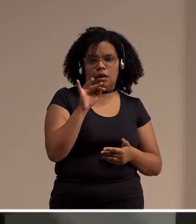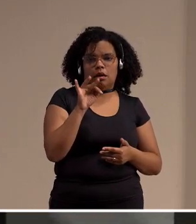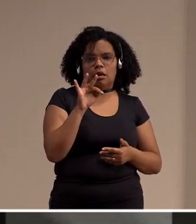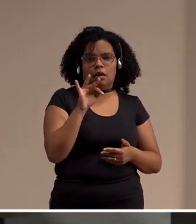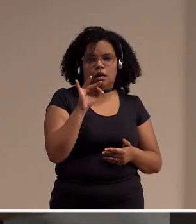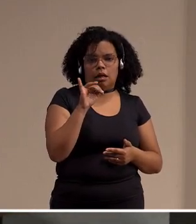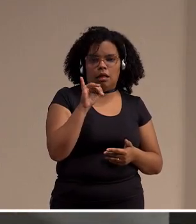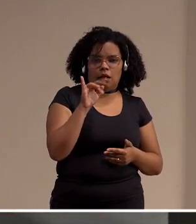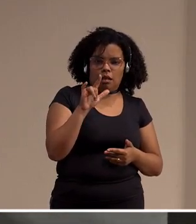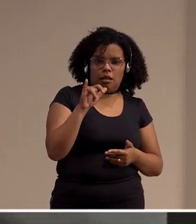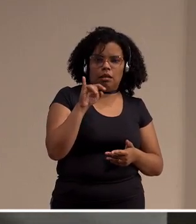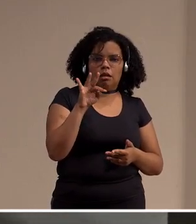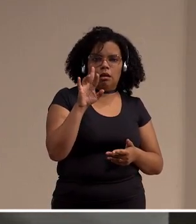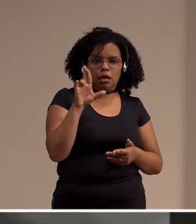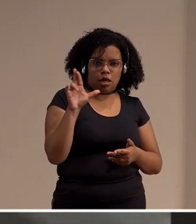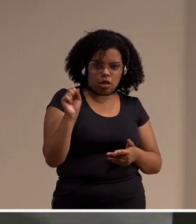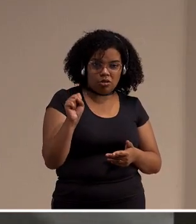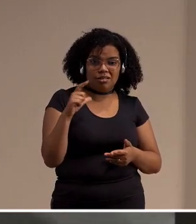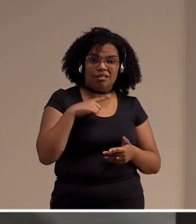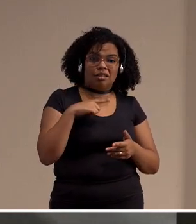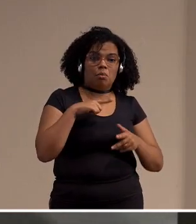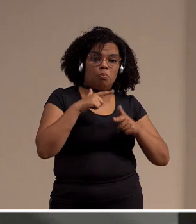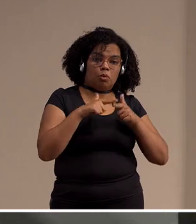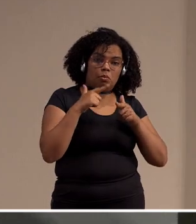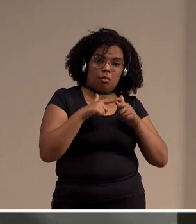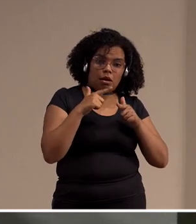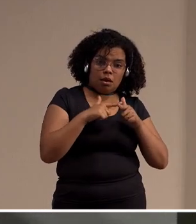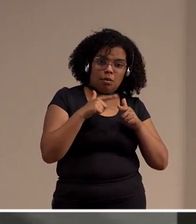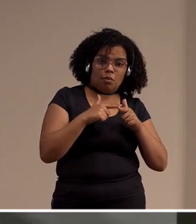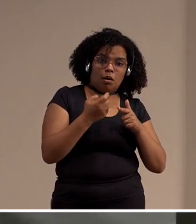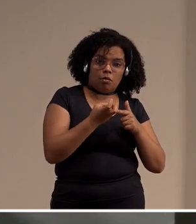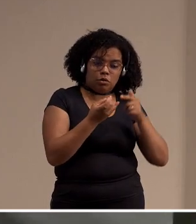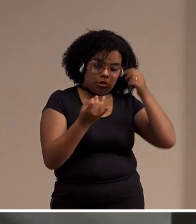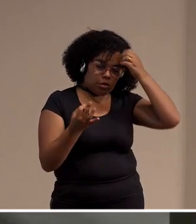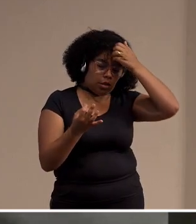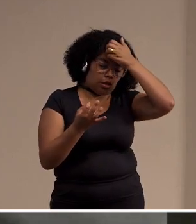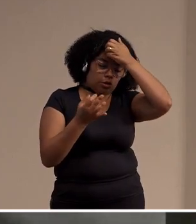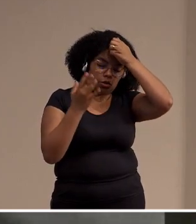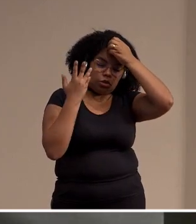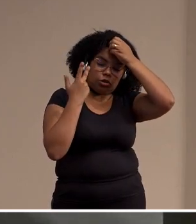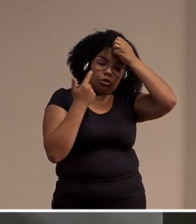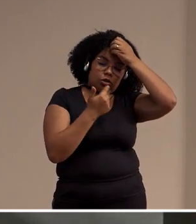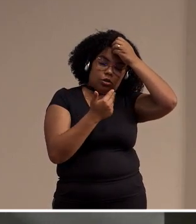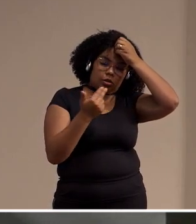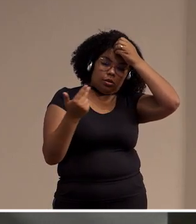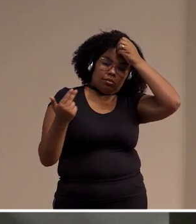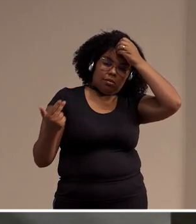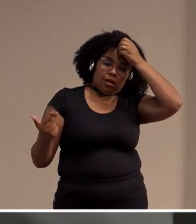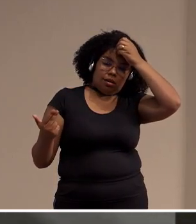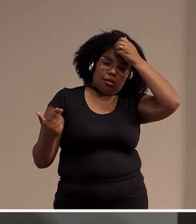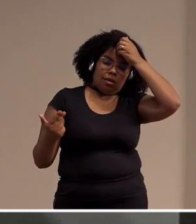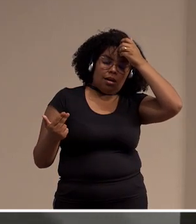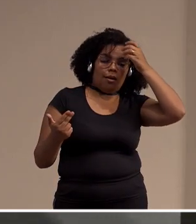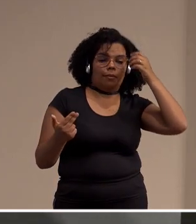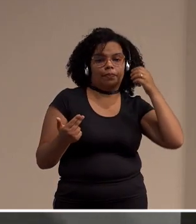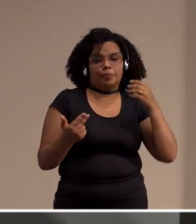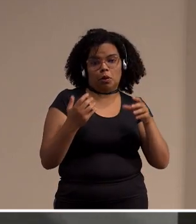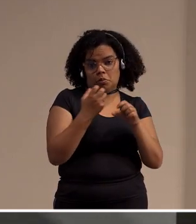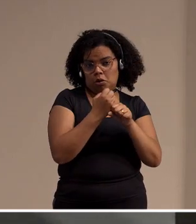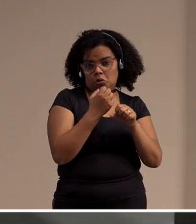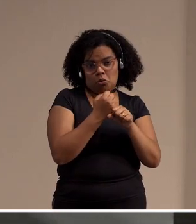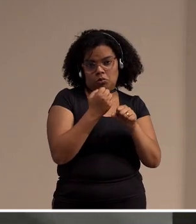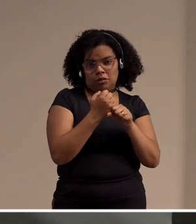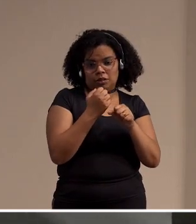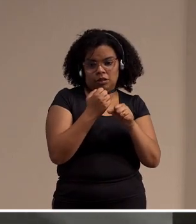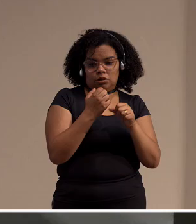tantos problemas hídricos no planeta, com a quantidade de animais que são produzidos, né, é uma conta que simplesmente